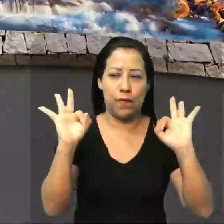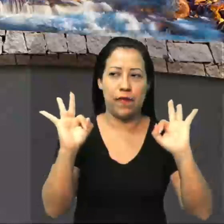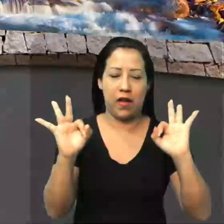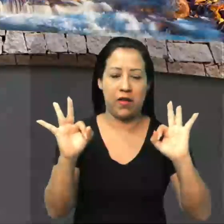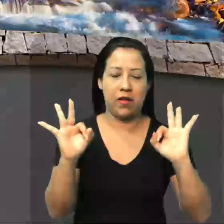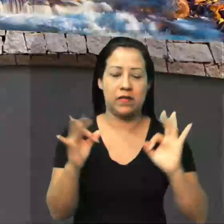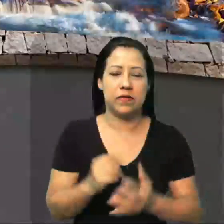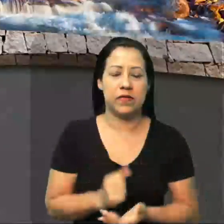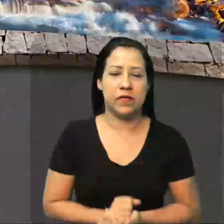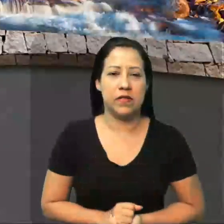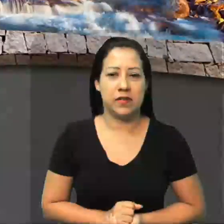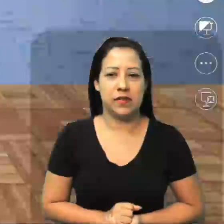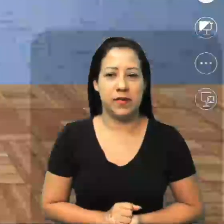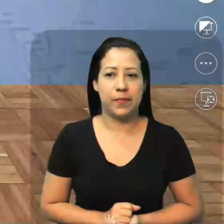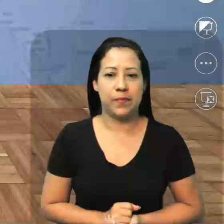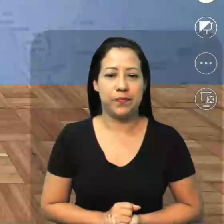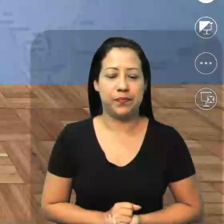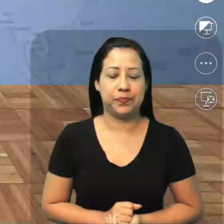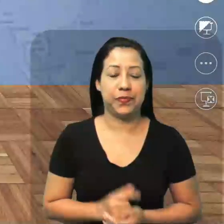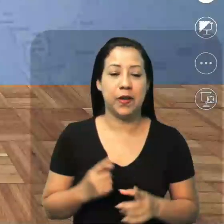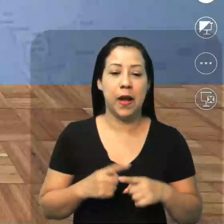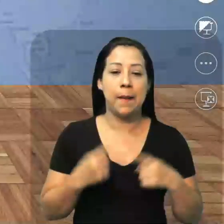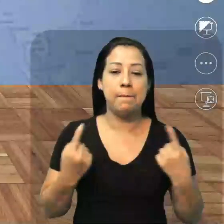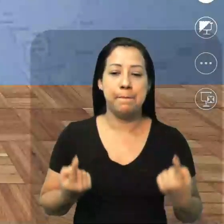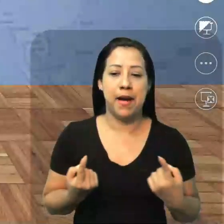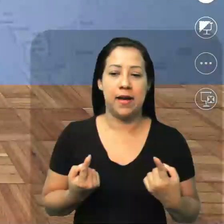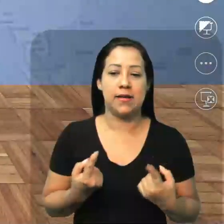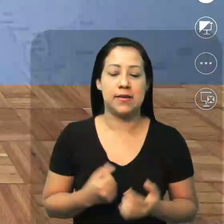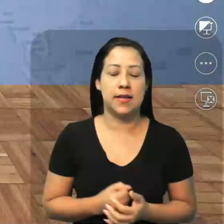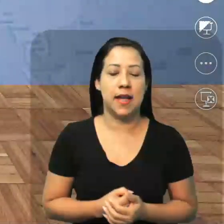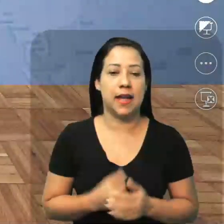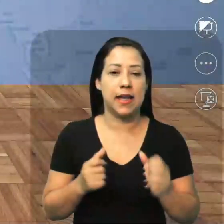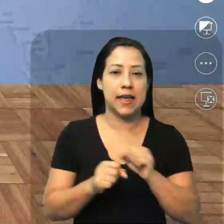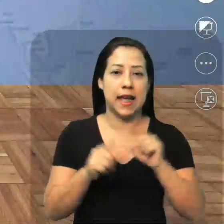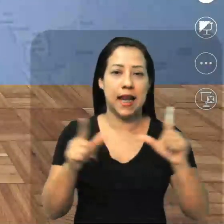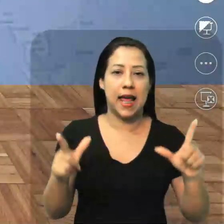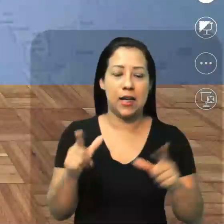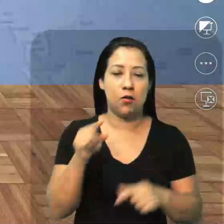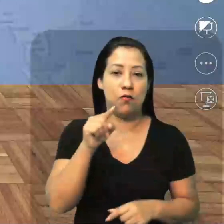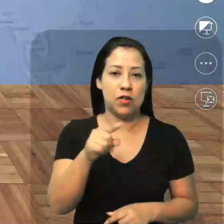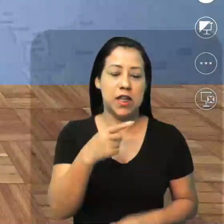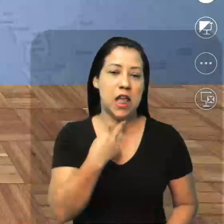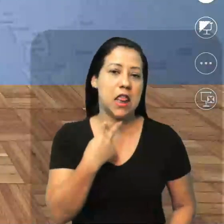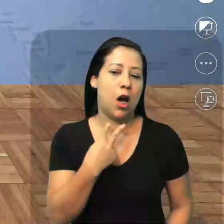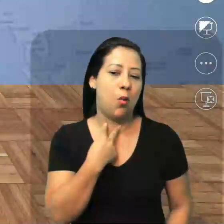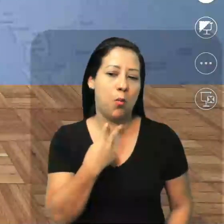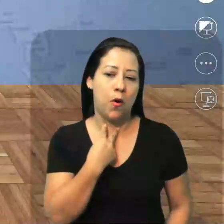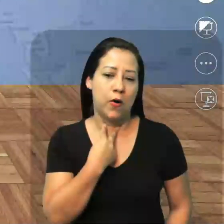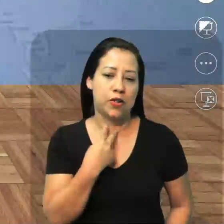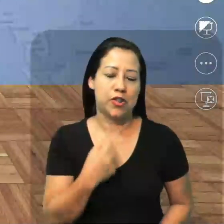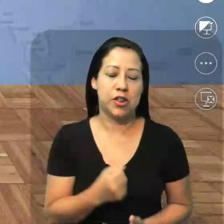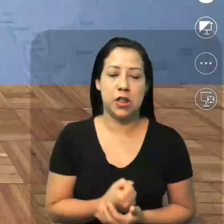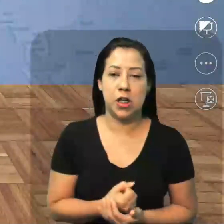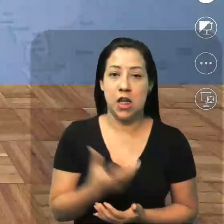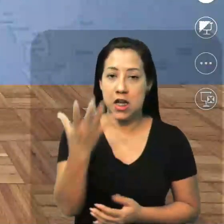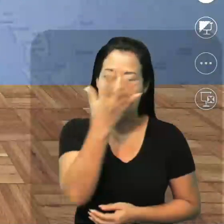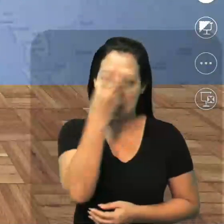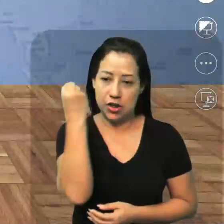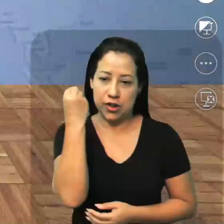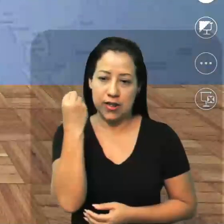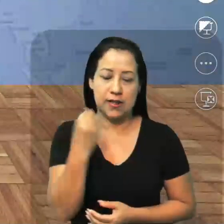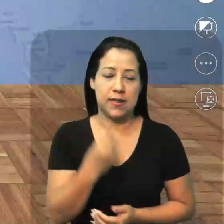Muito importante, tá? Mas, claro, você não pode